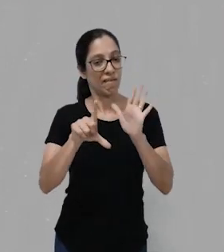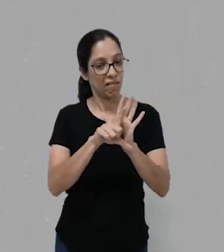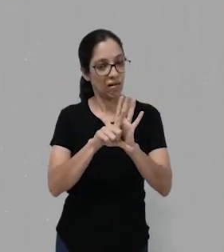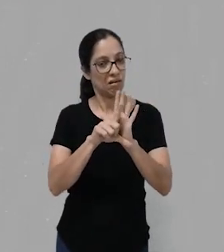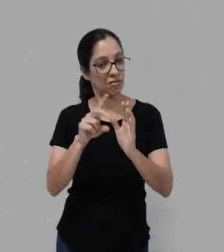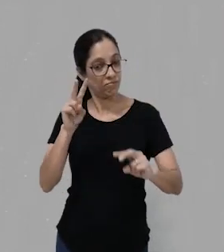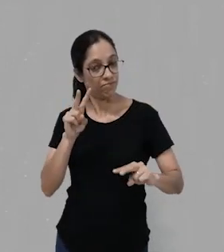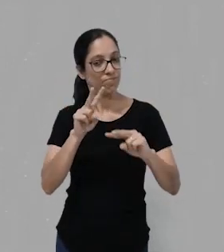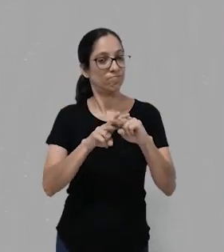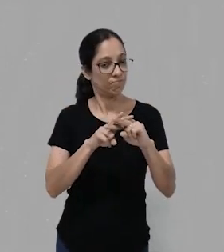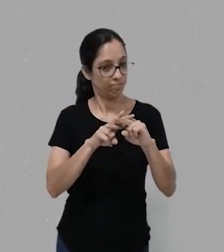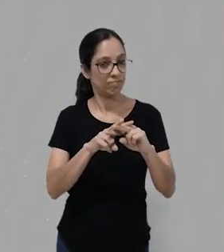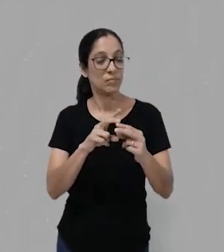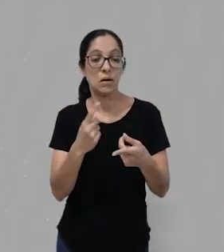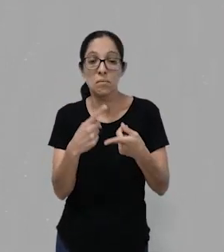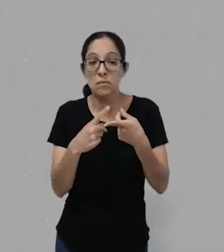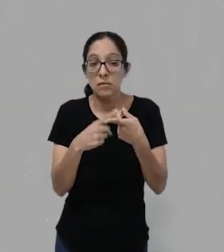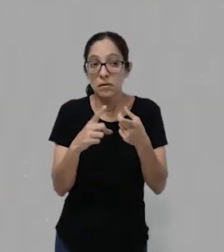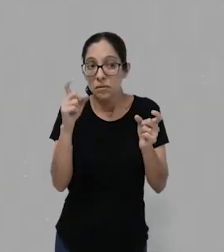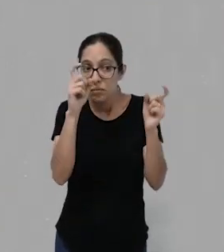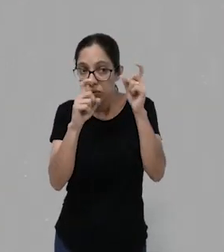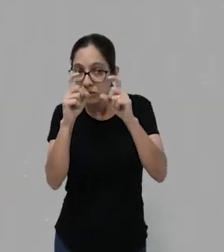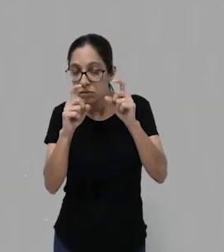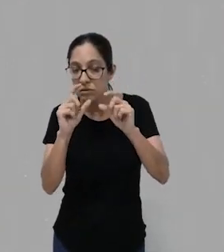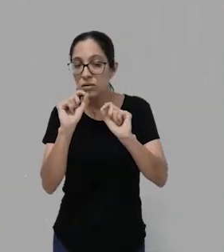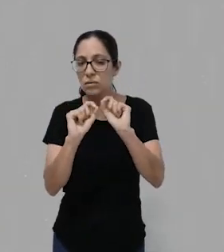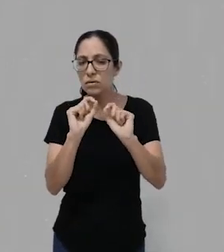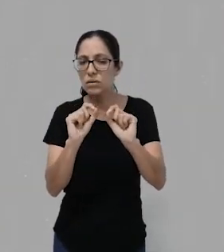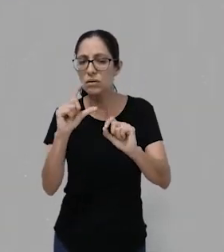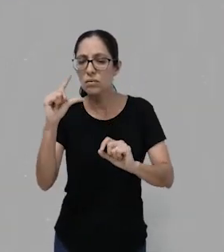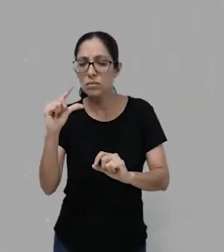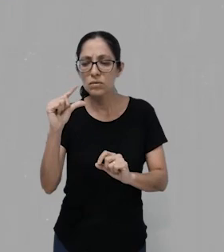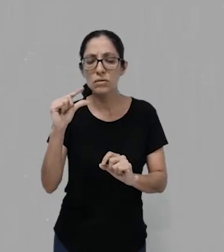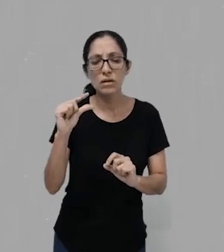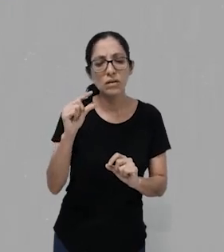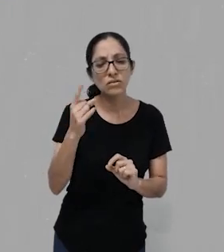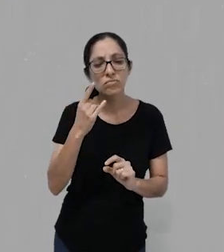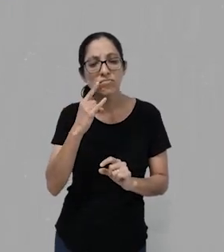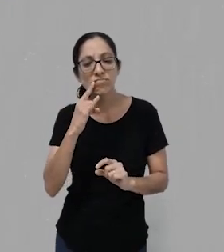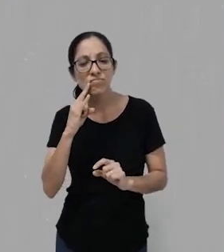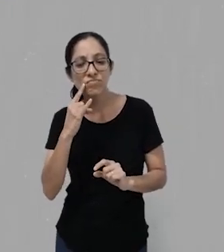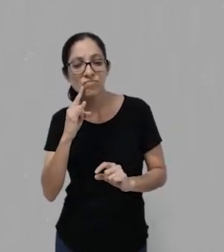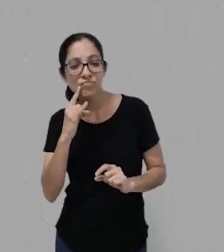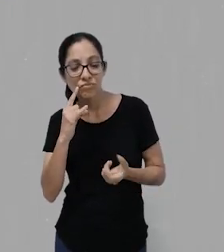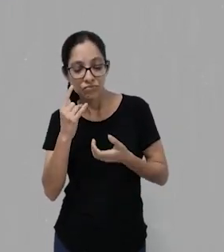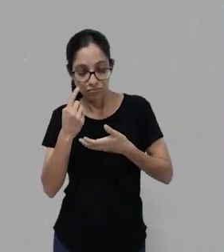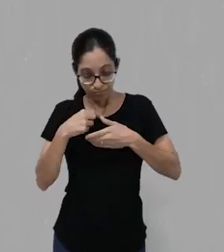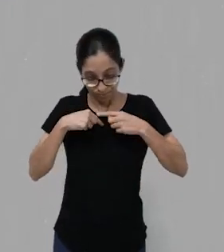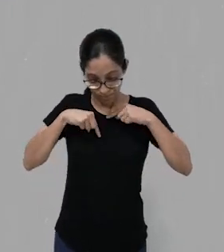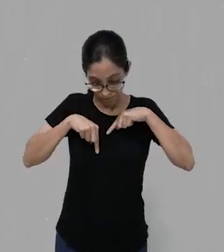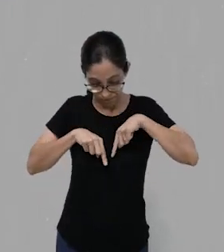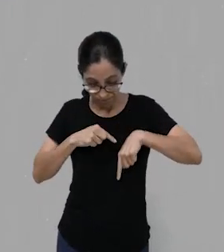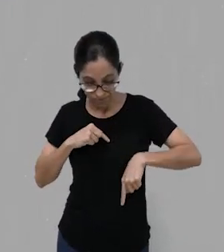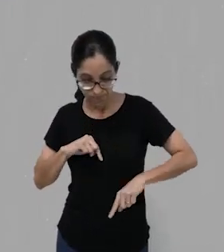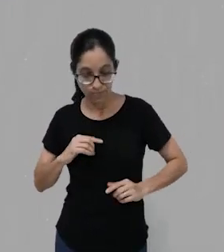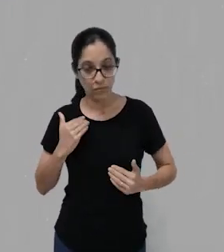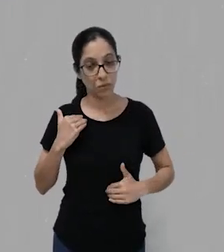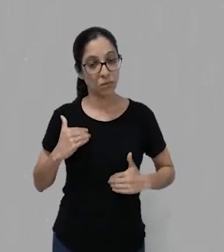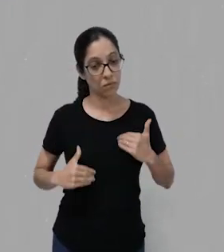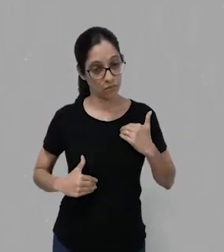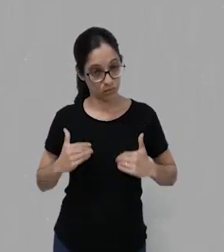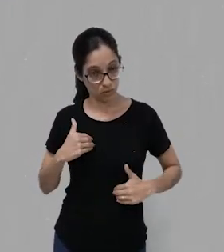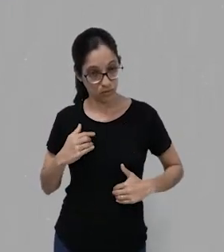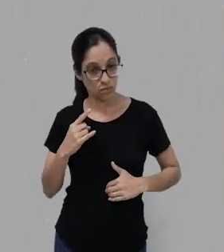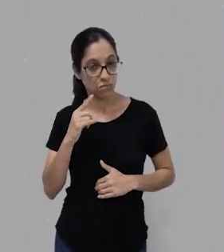preocupação é qual? Porque com determinada quantidade de líquido dessa substância no nosso organismo,